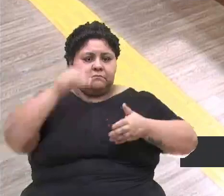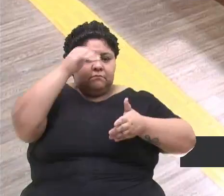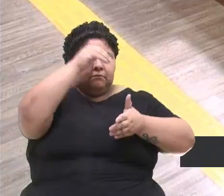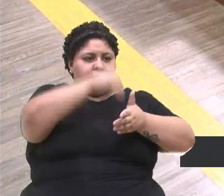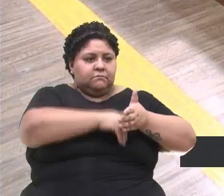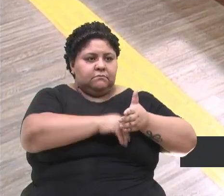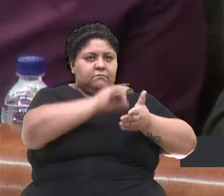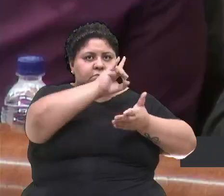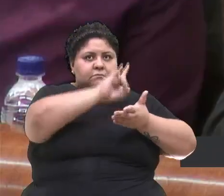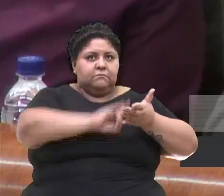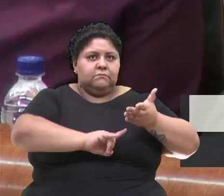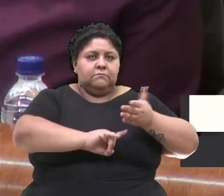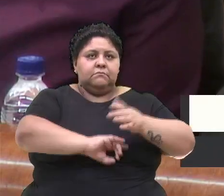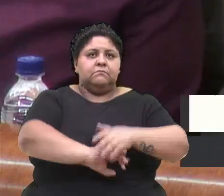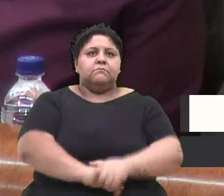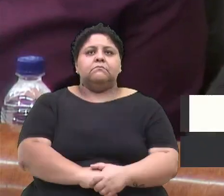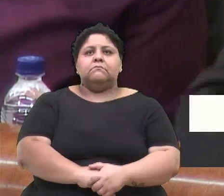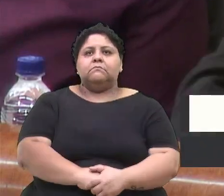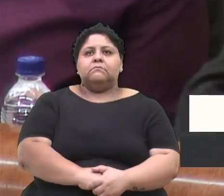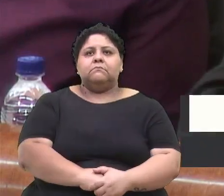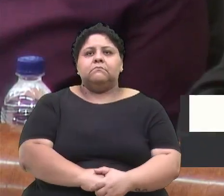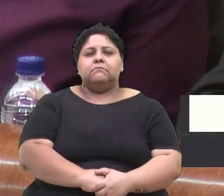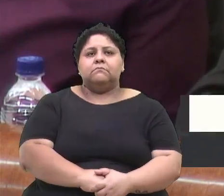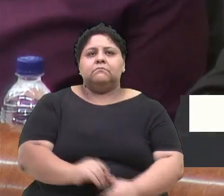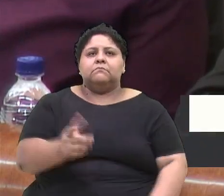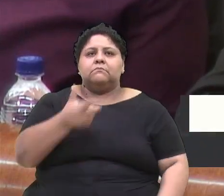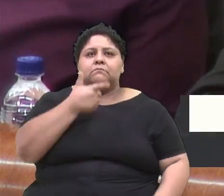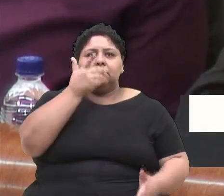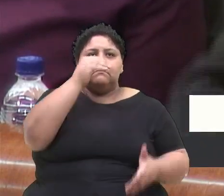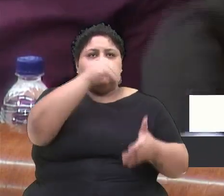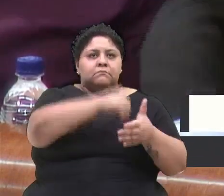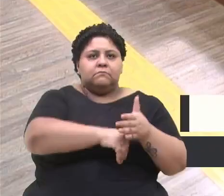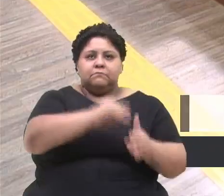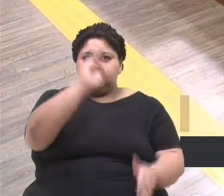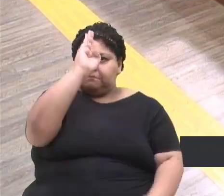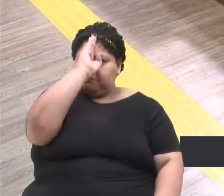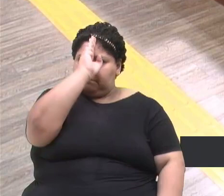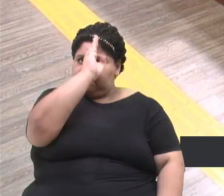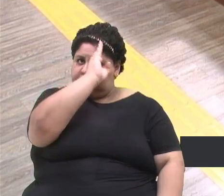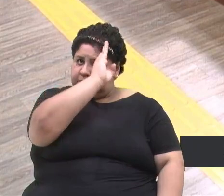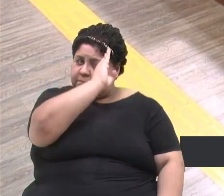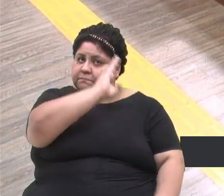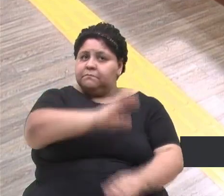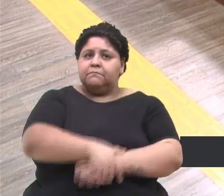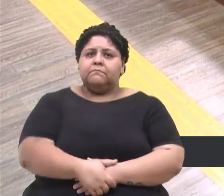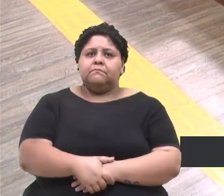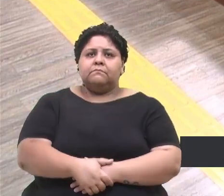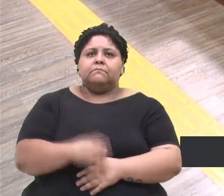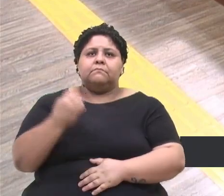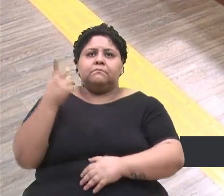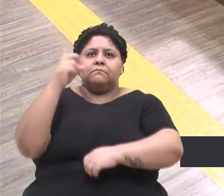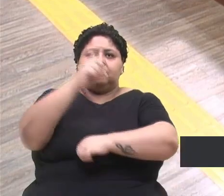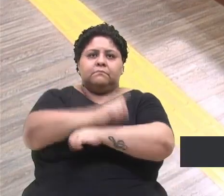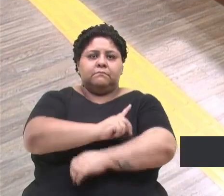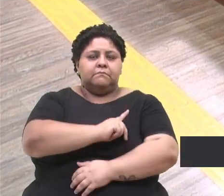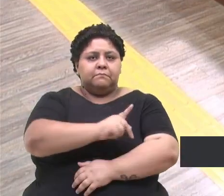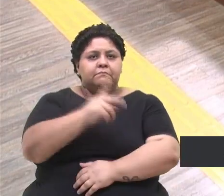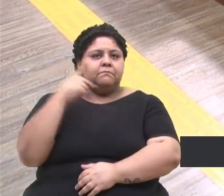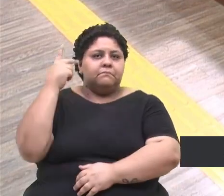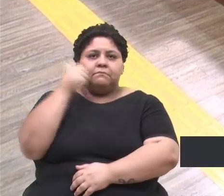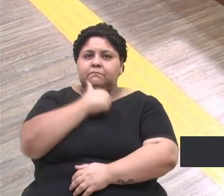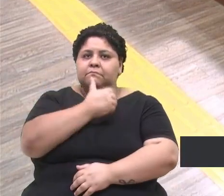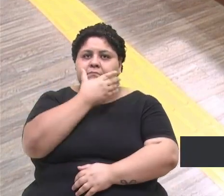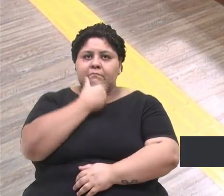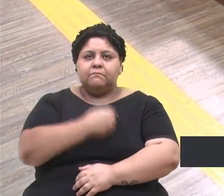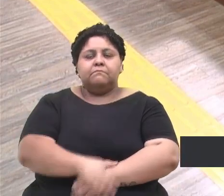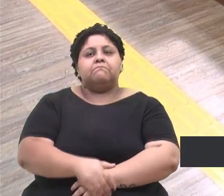Moção. Declarar o voto. Declarar voto, Bressan. Bom dia, senhor presidente, senhoras e senhores vereadores. Bom, eu gostaria